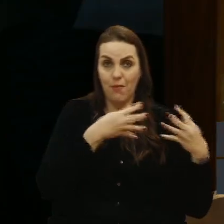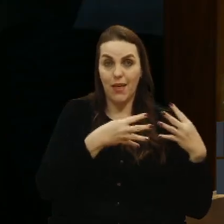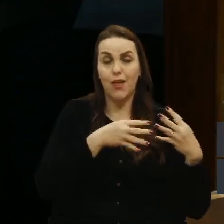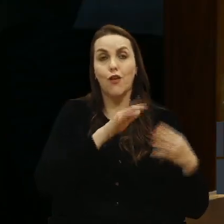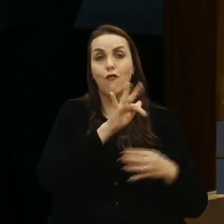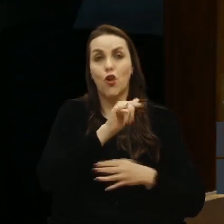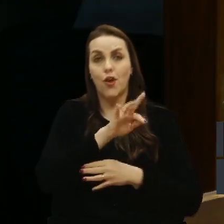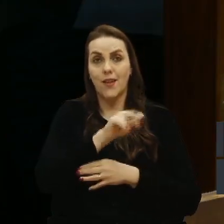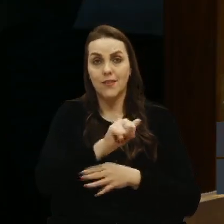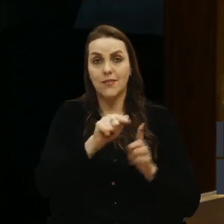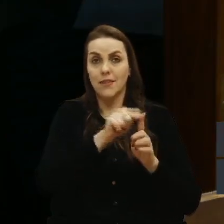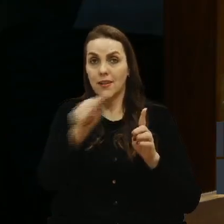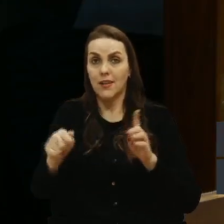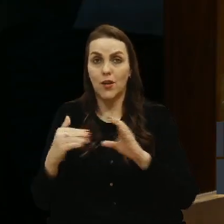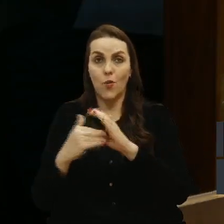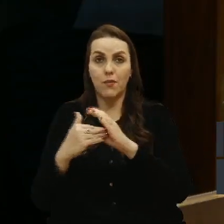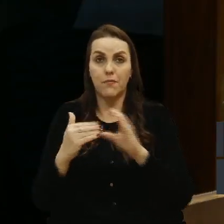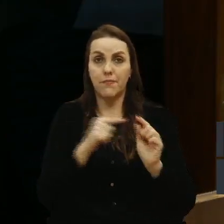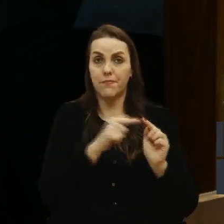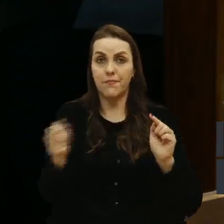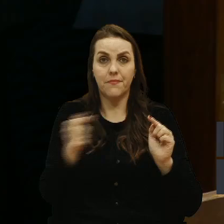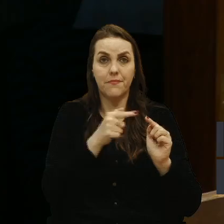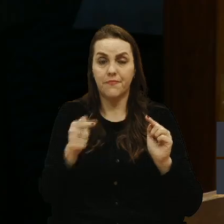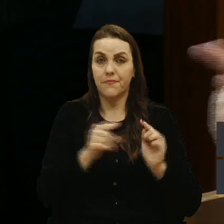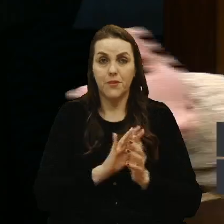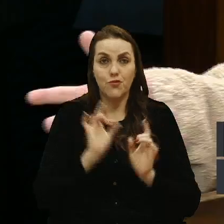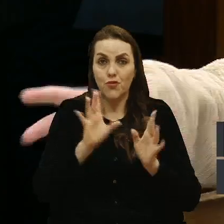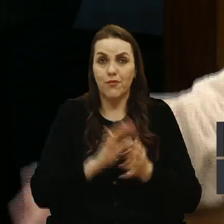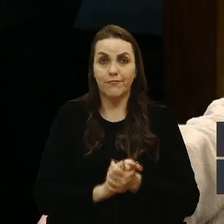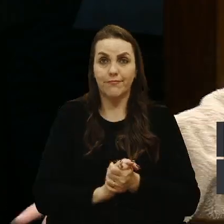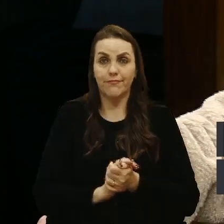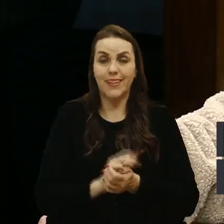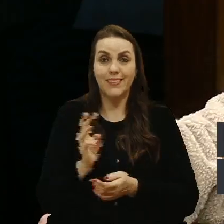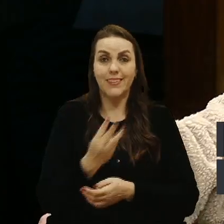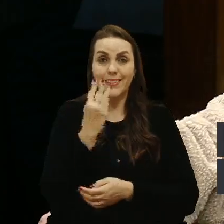Shopping Világio. Essa linha só